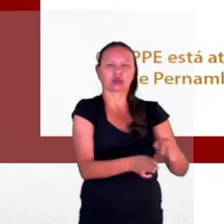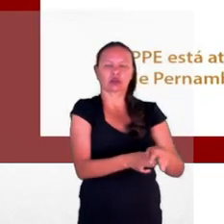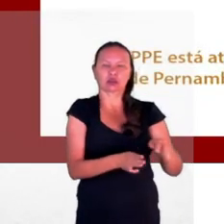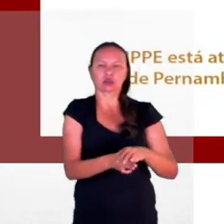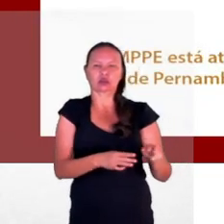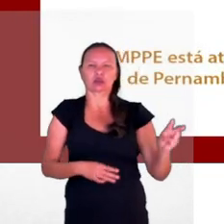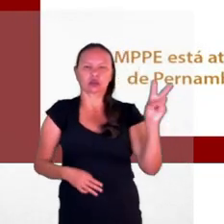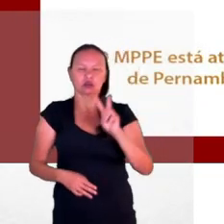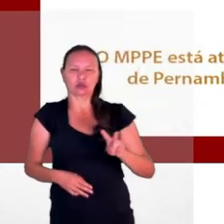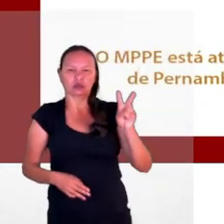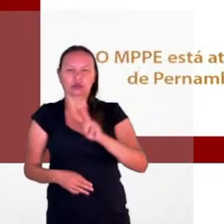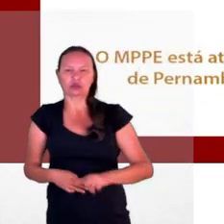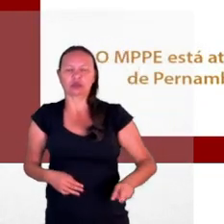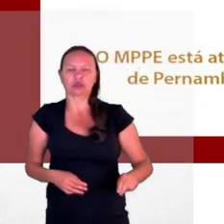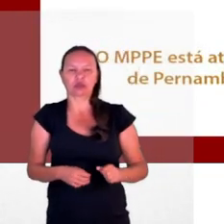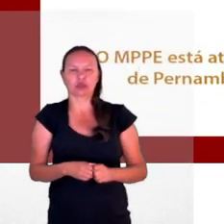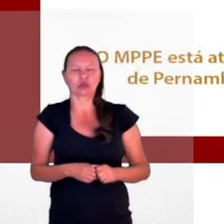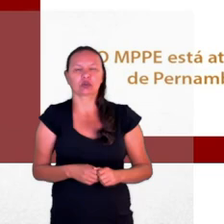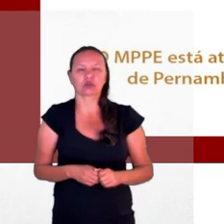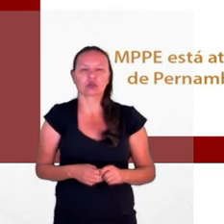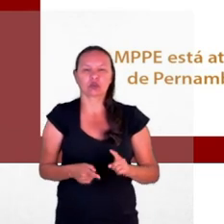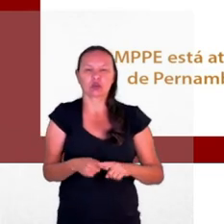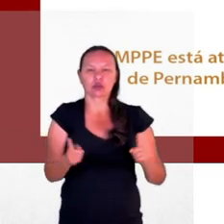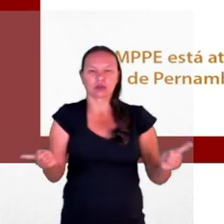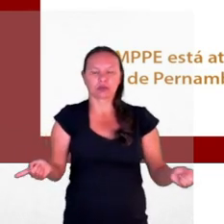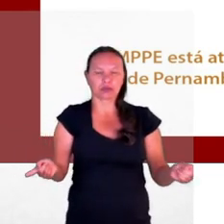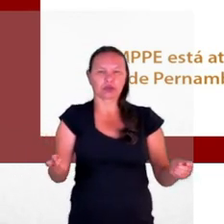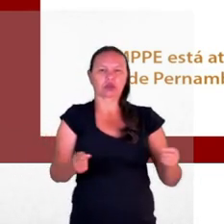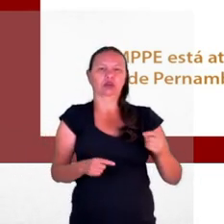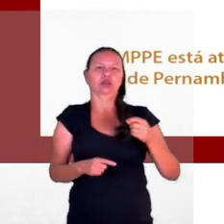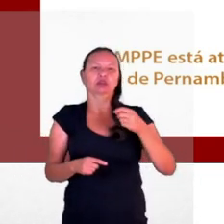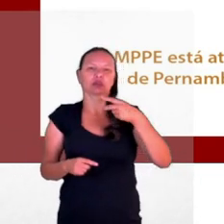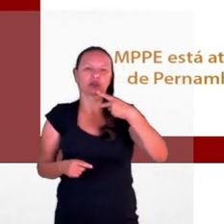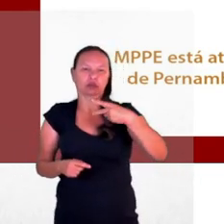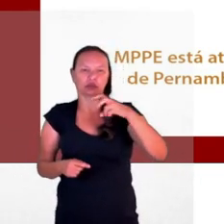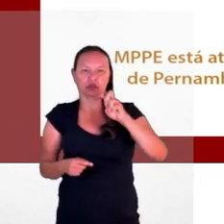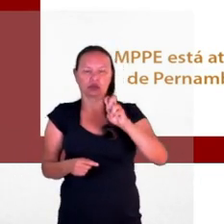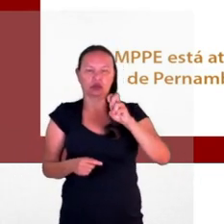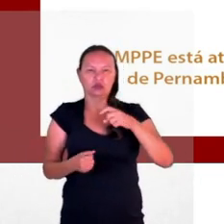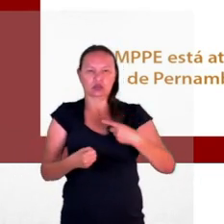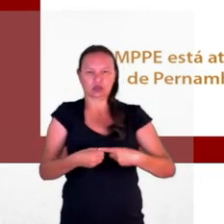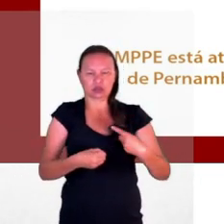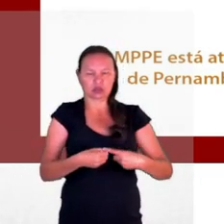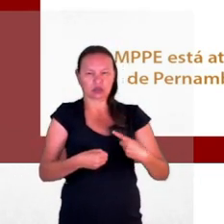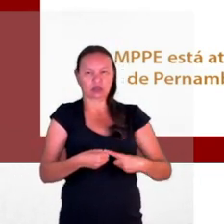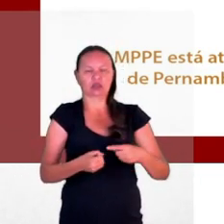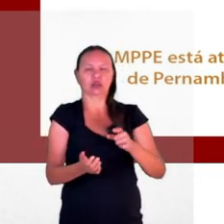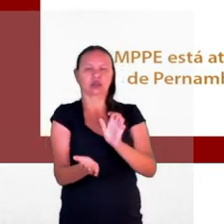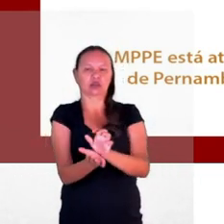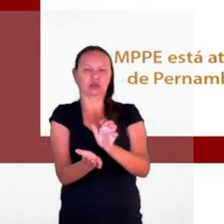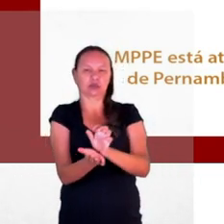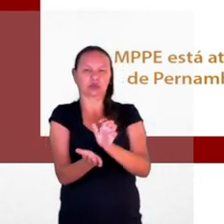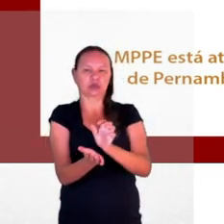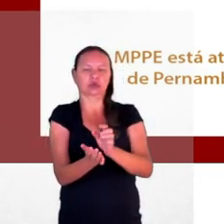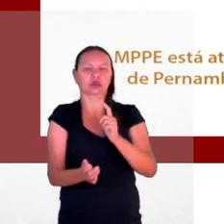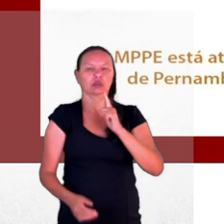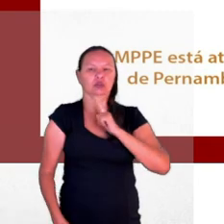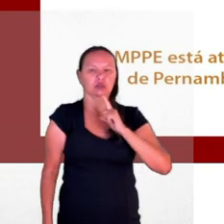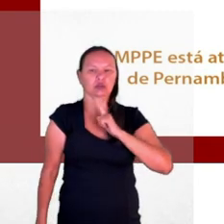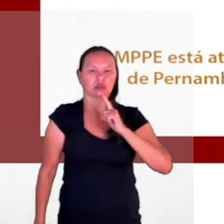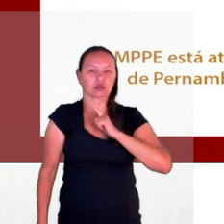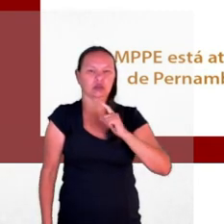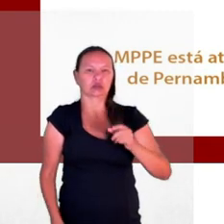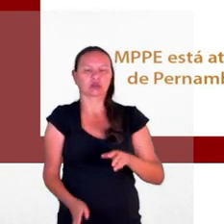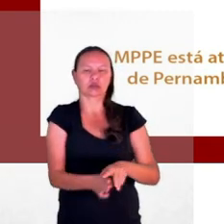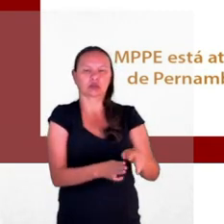funcionando né apenas 25 cidades em Pernambuco tem eh